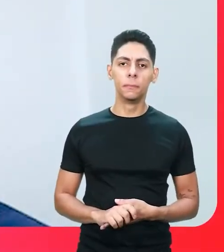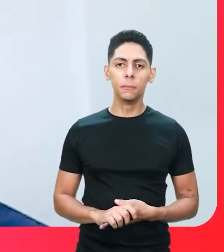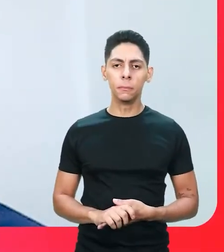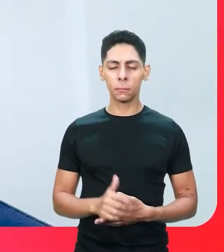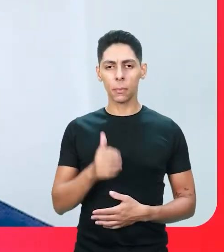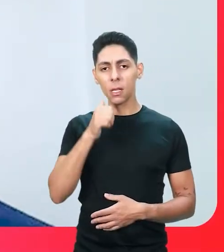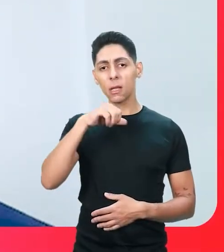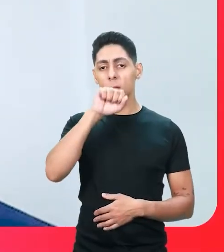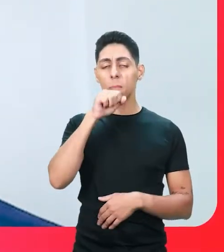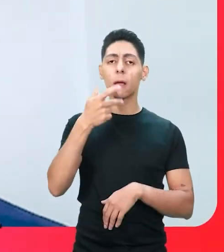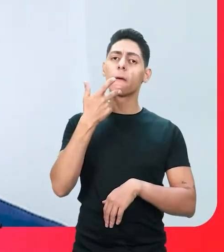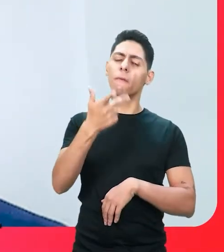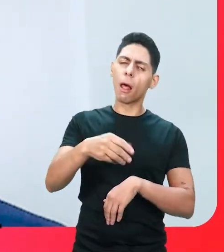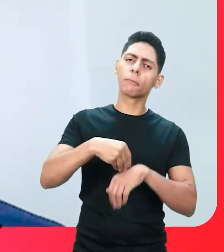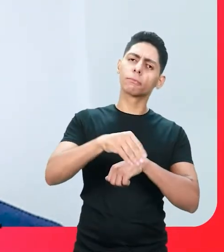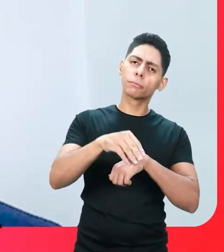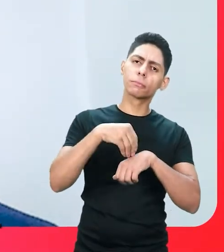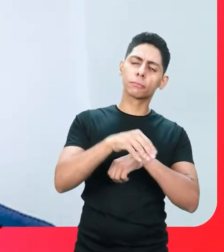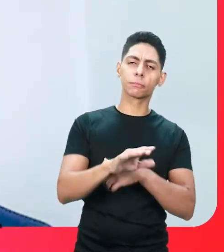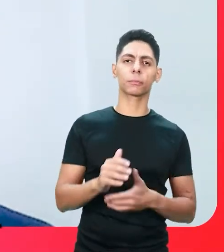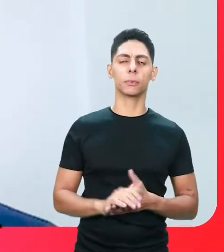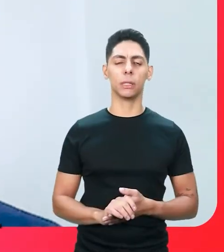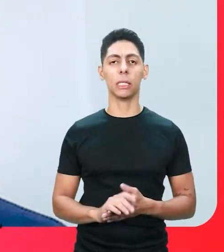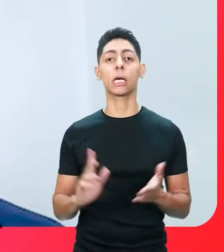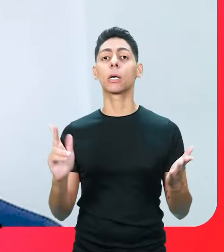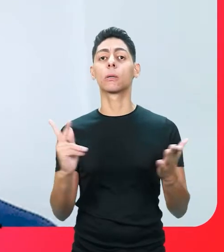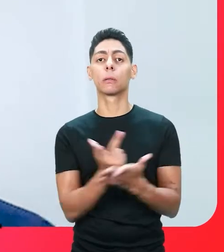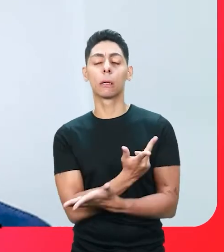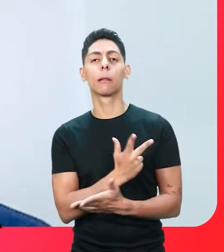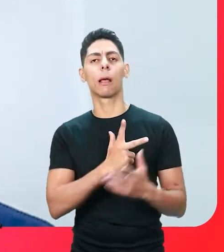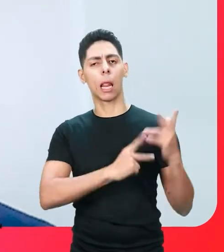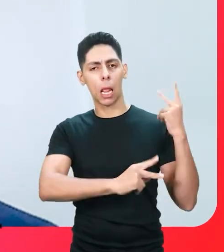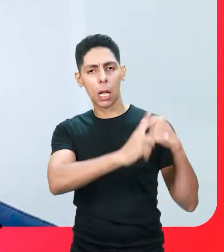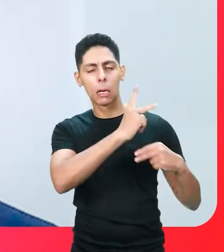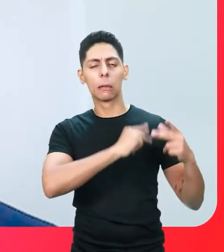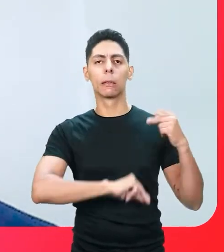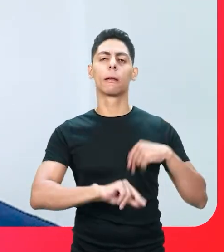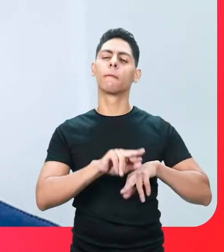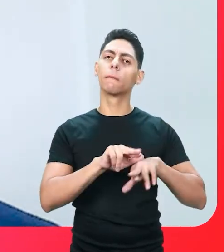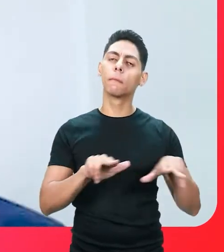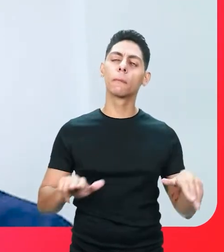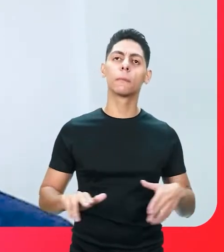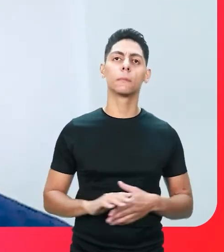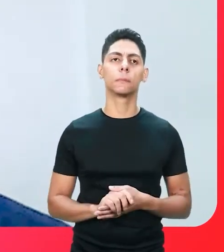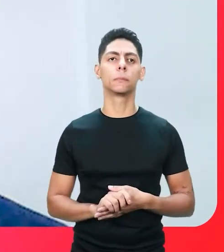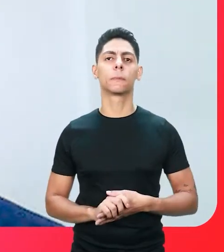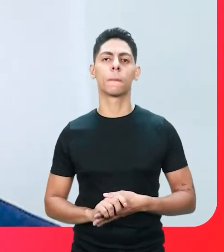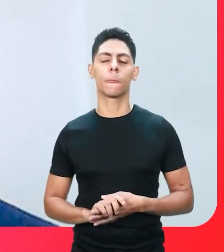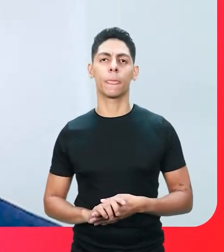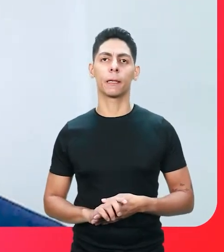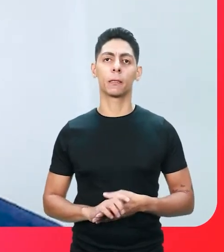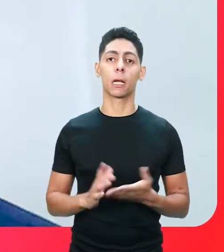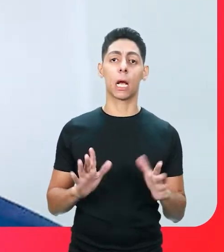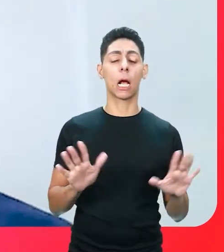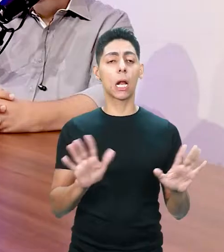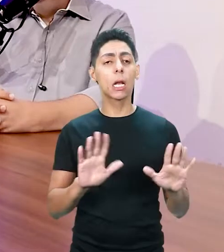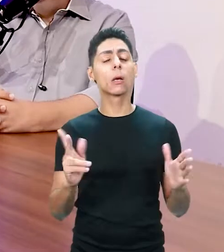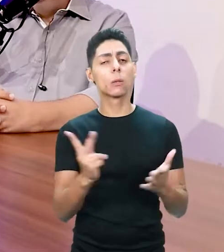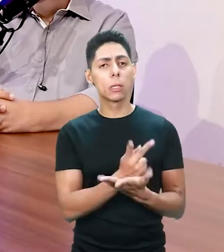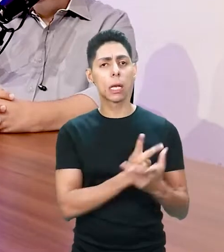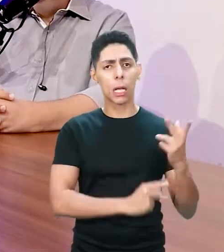mãe falou isso, não vai te... E na adolescência, vários, né? Por exemplo, outro na infância foi